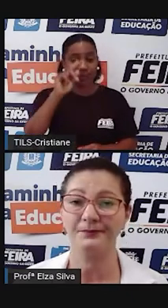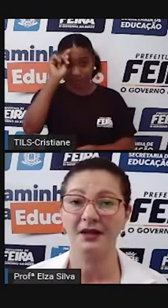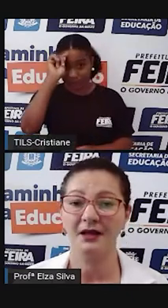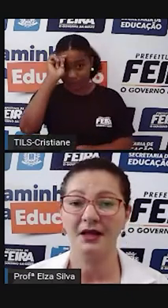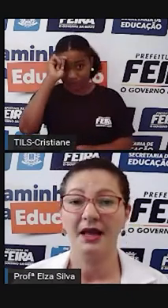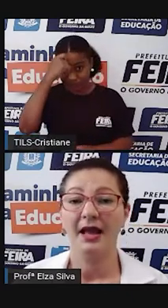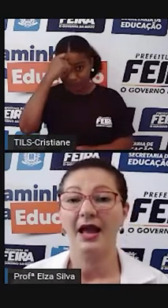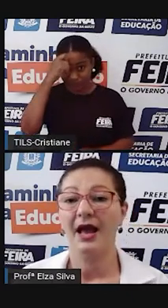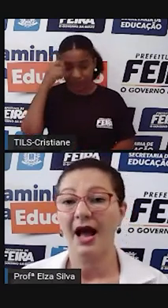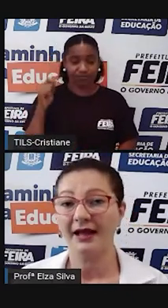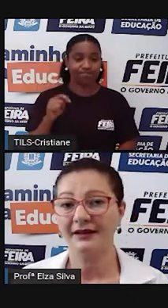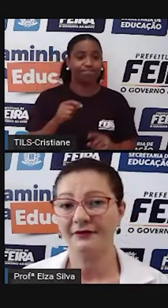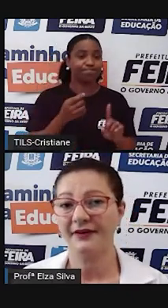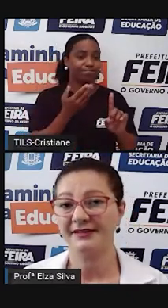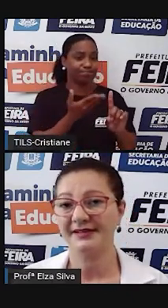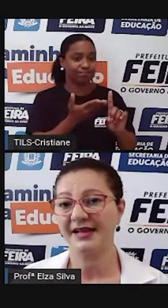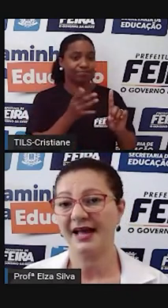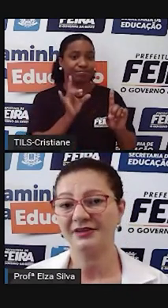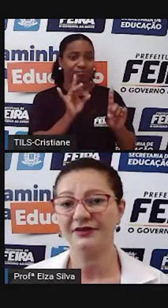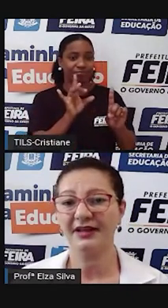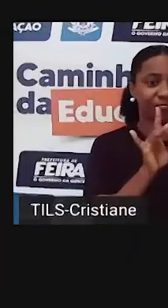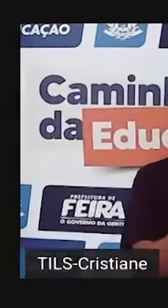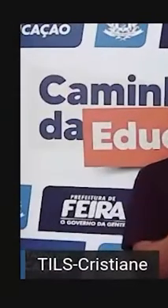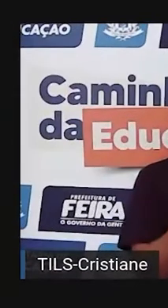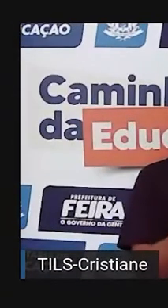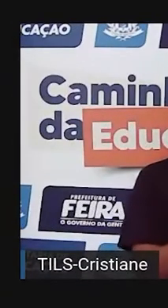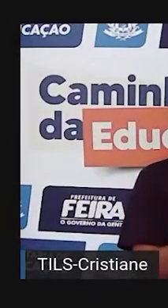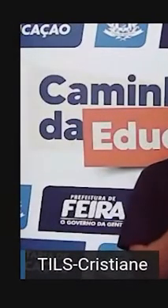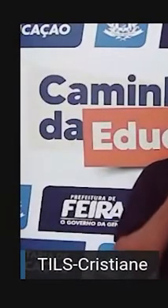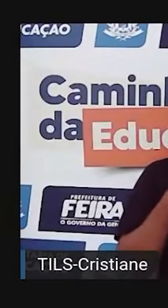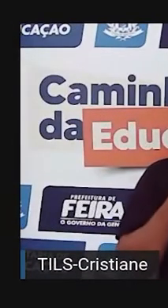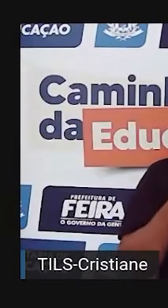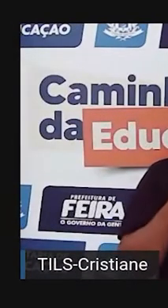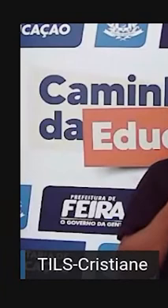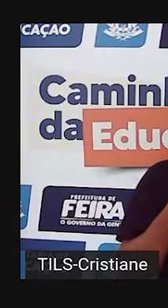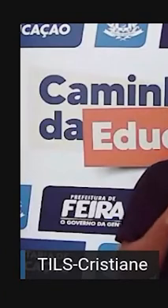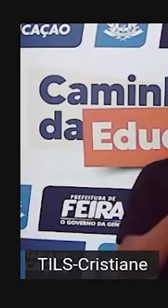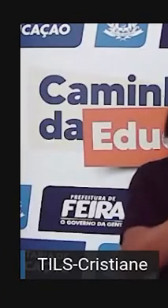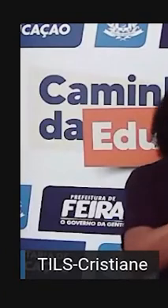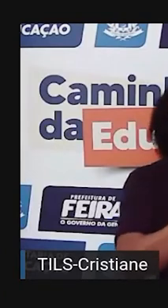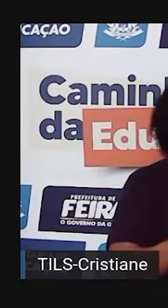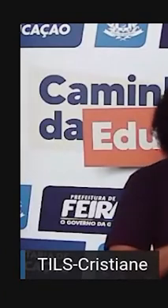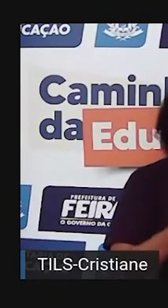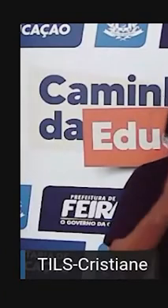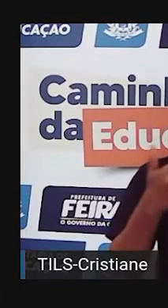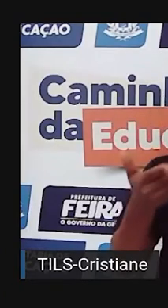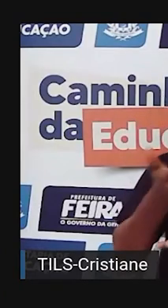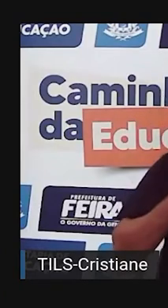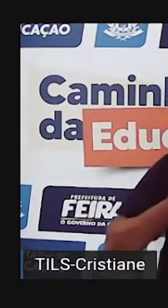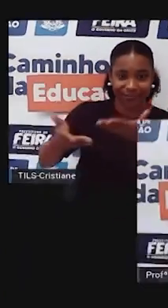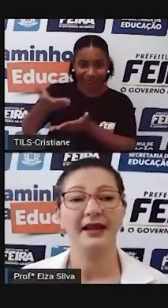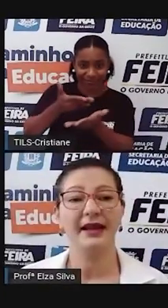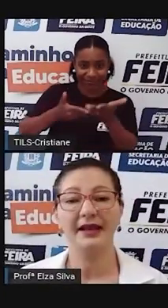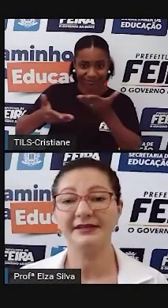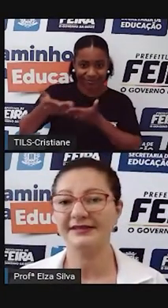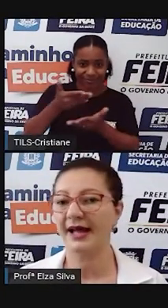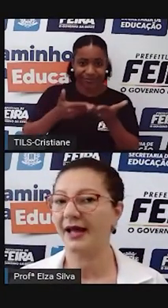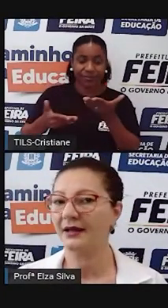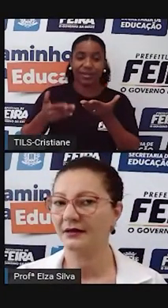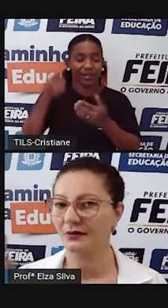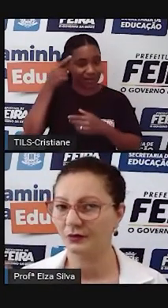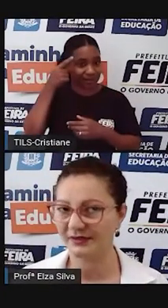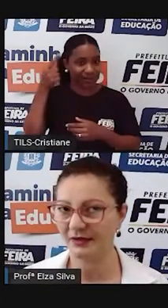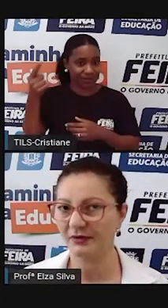história através dessa atividade interativa. Lembrando que essa atividade, ela